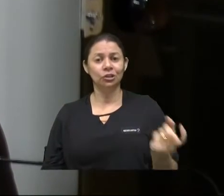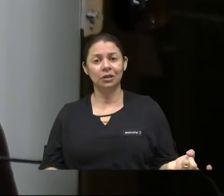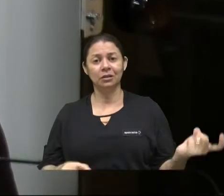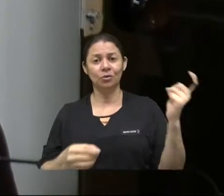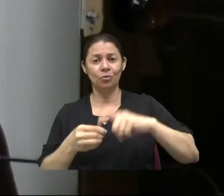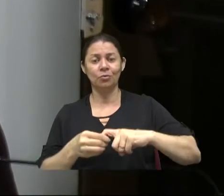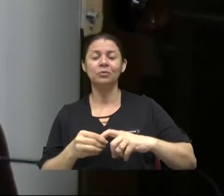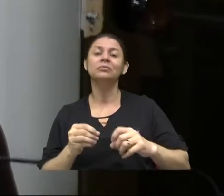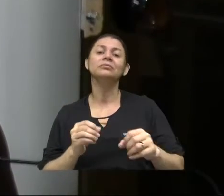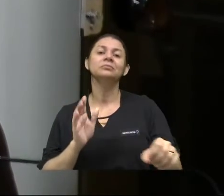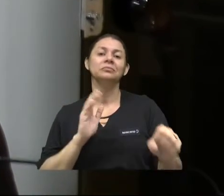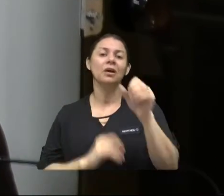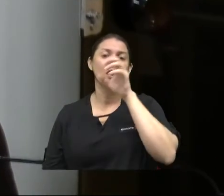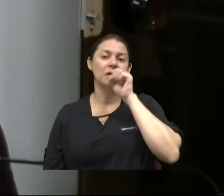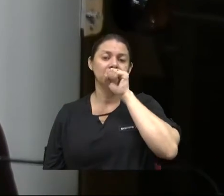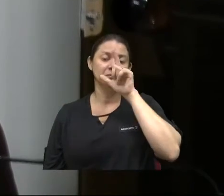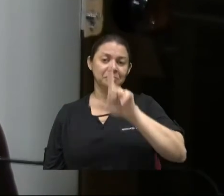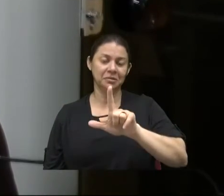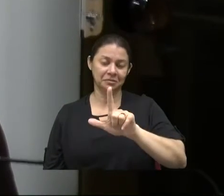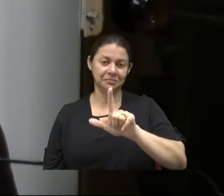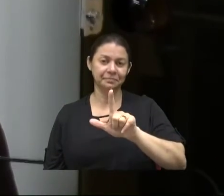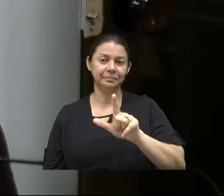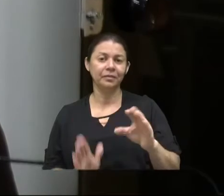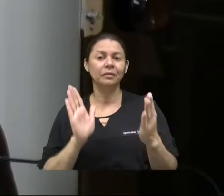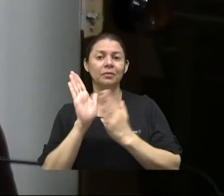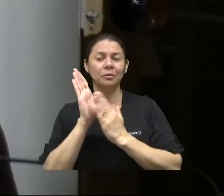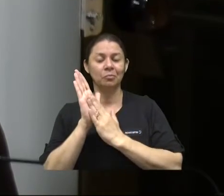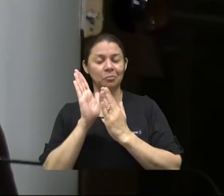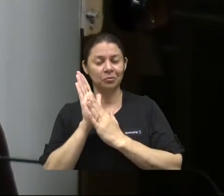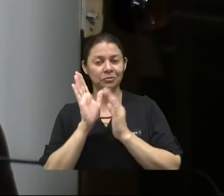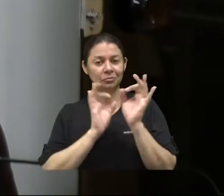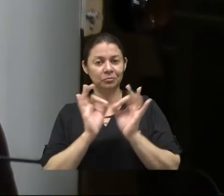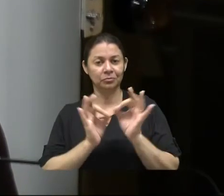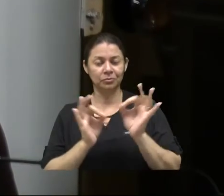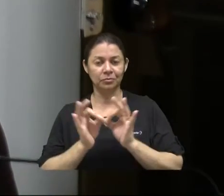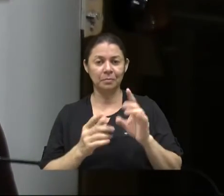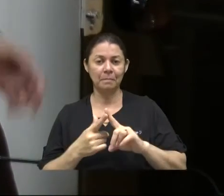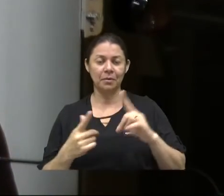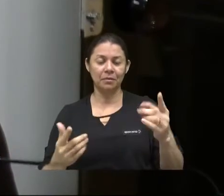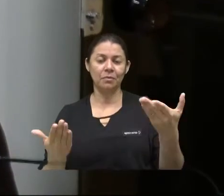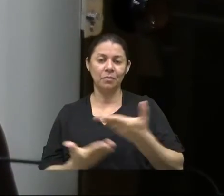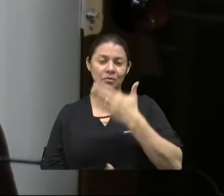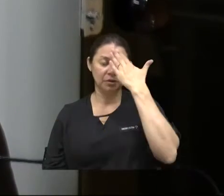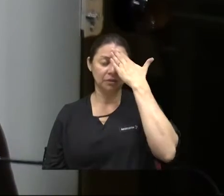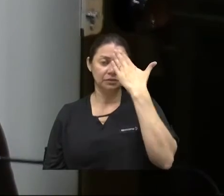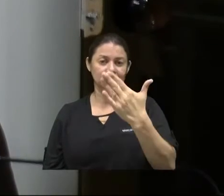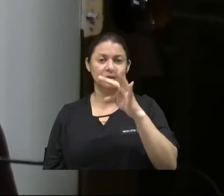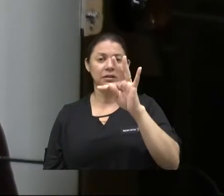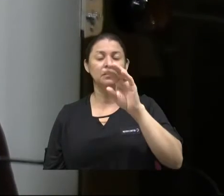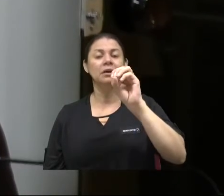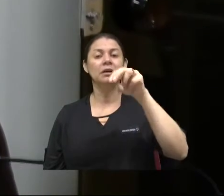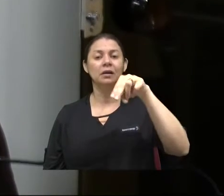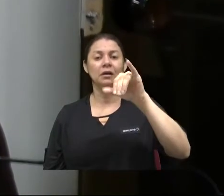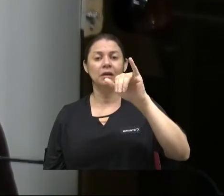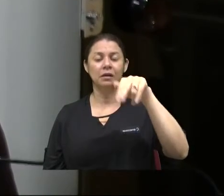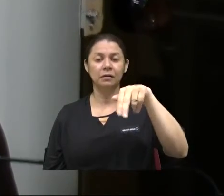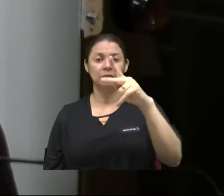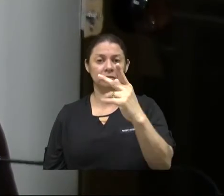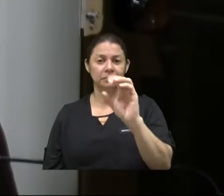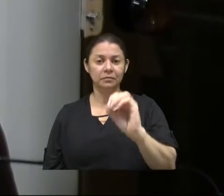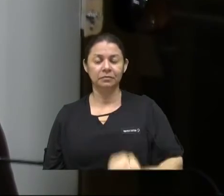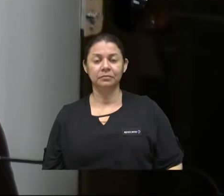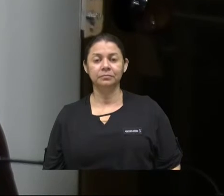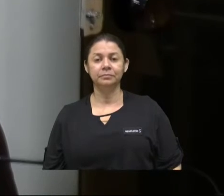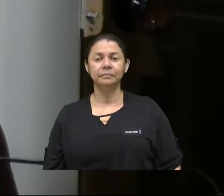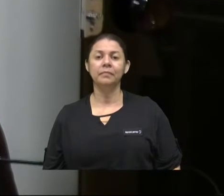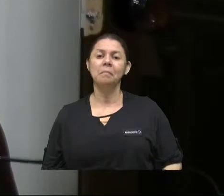graças ao trabalho que você fez, a frente parlamentar onde que nós participamos e outras pessoas aqui, os vereadores, mas